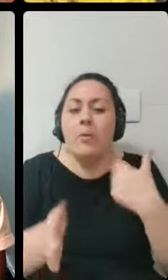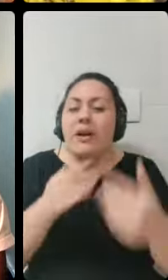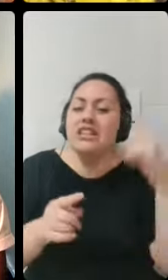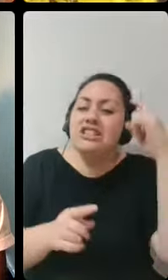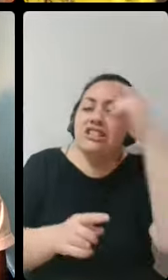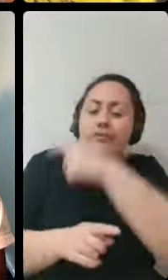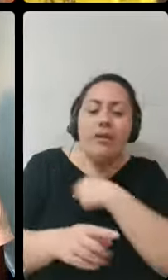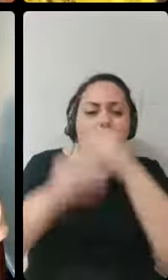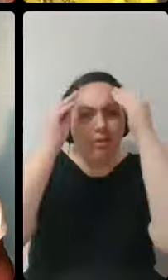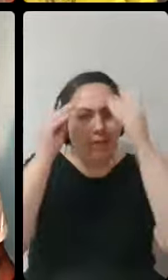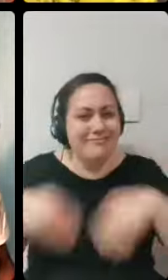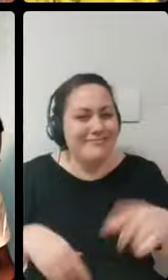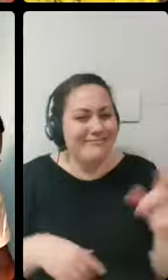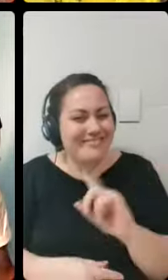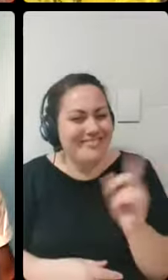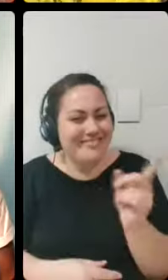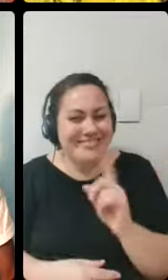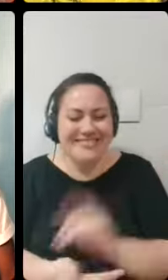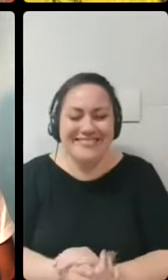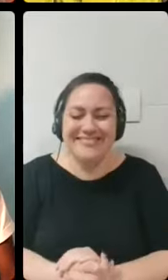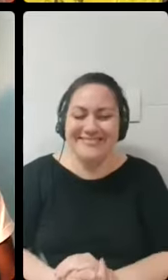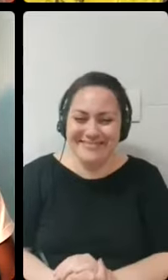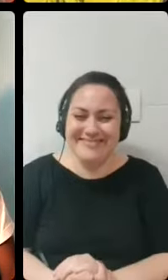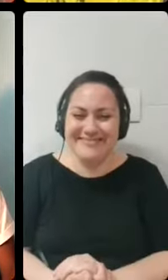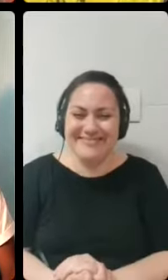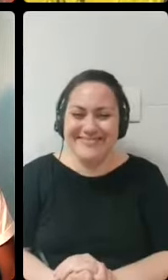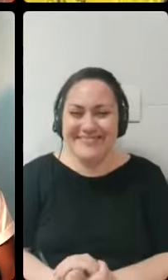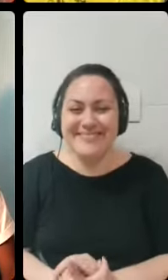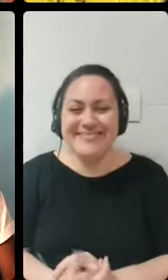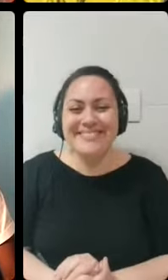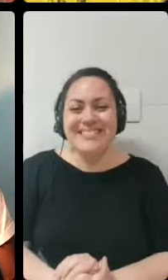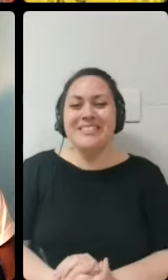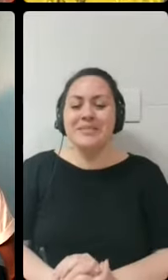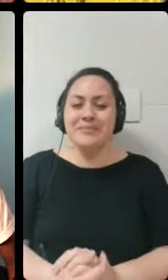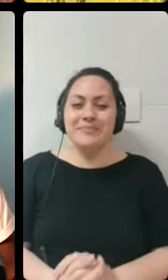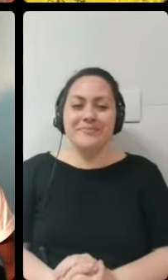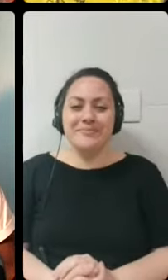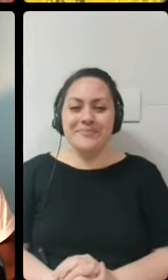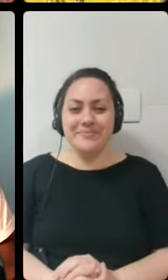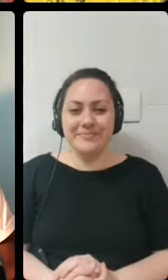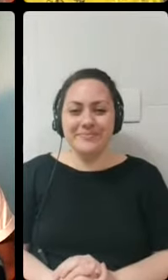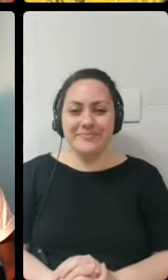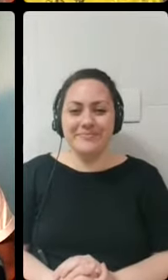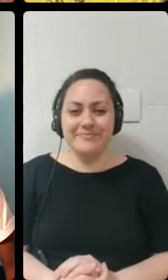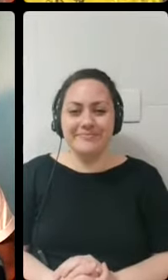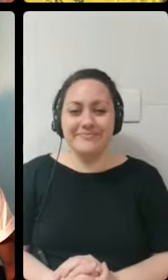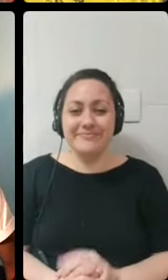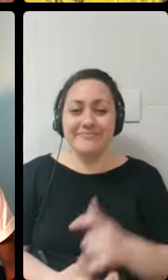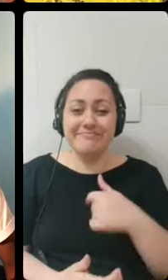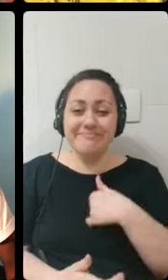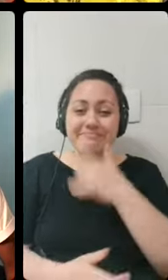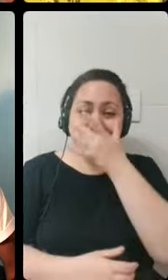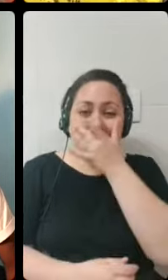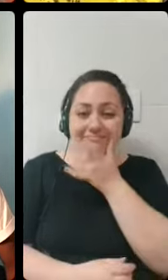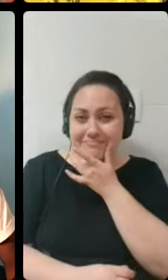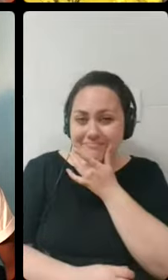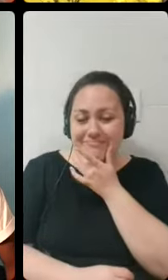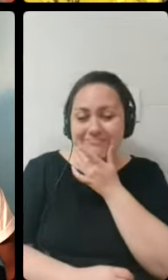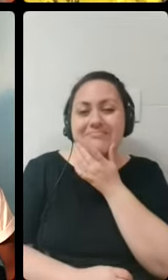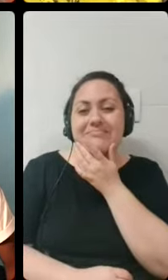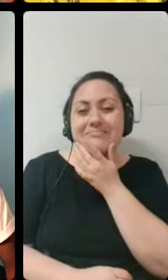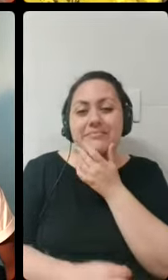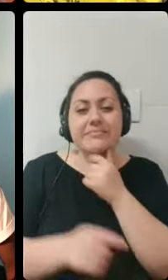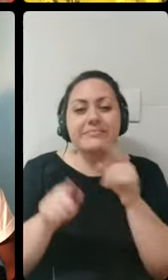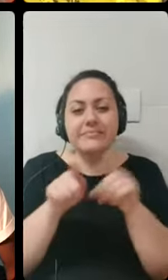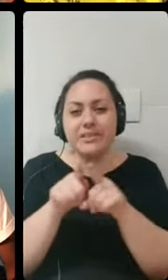nos abater, não. Né? Então tá bem. E eu acho que uma das coisas que a gente fala muito, né, também na própria